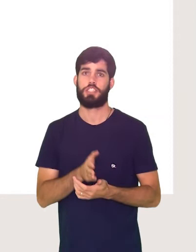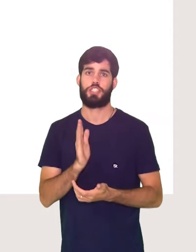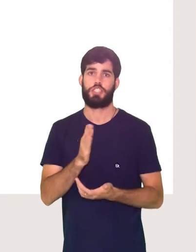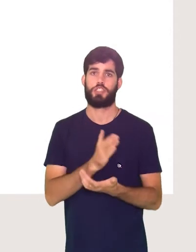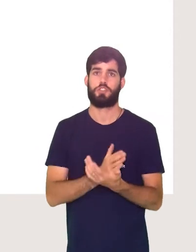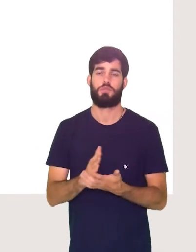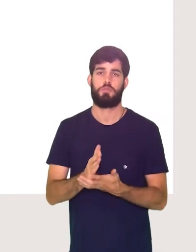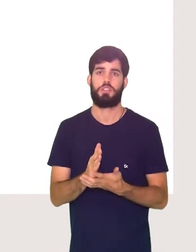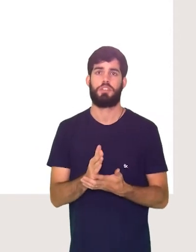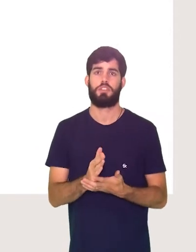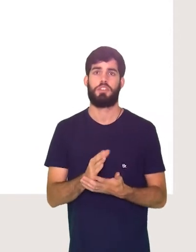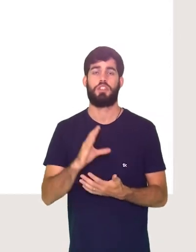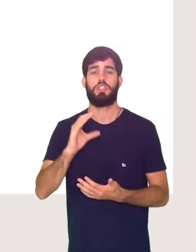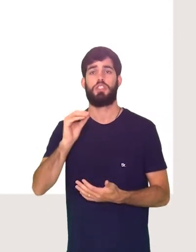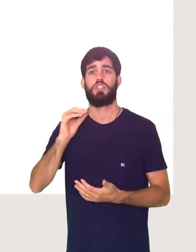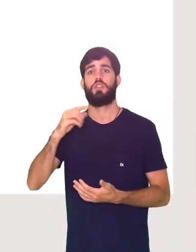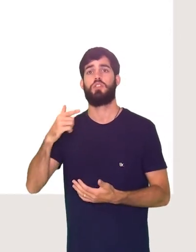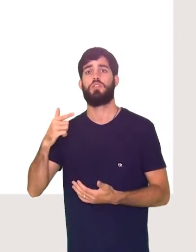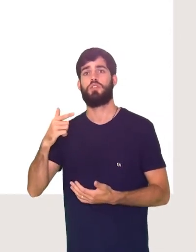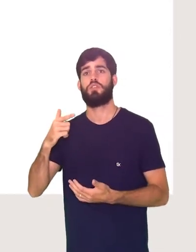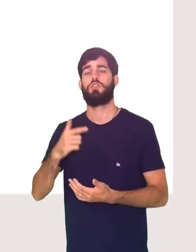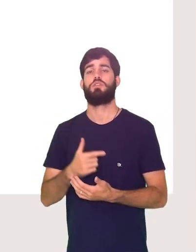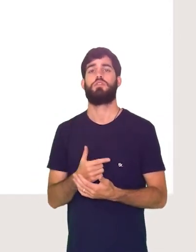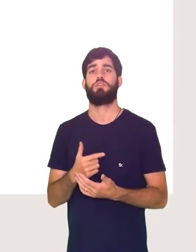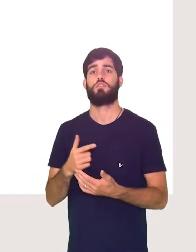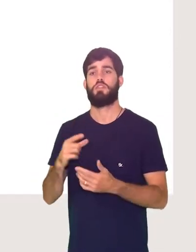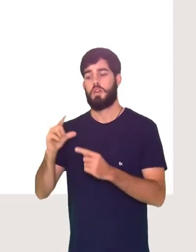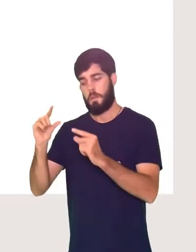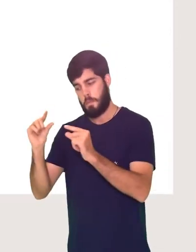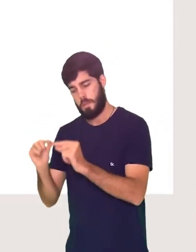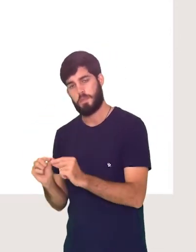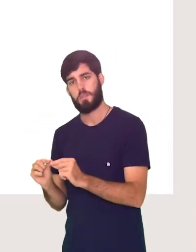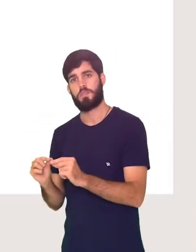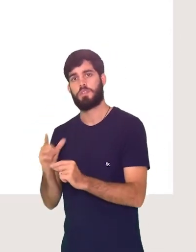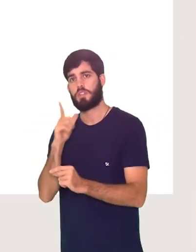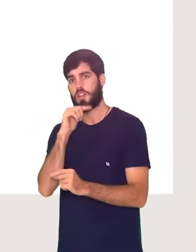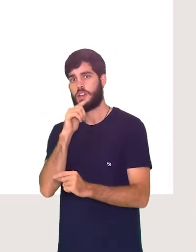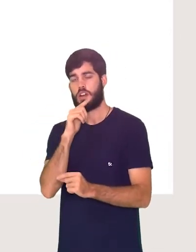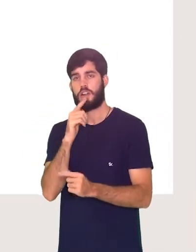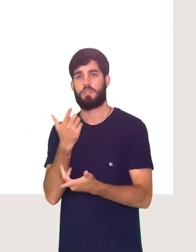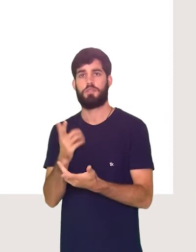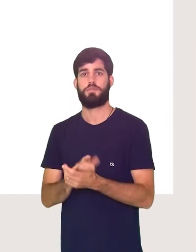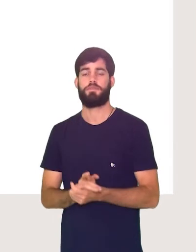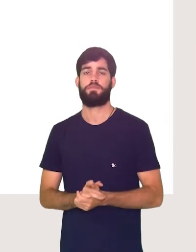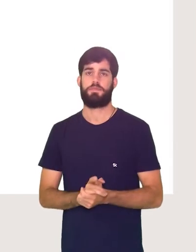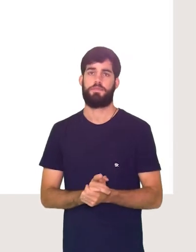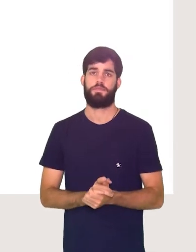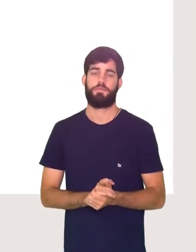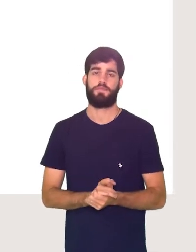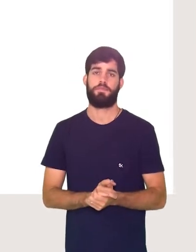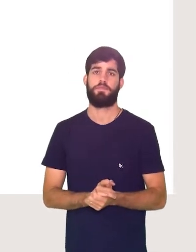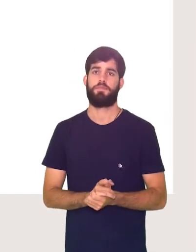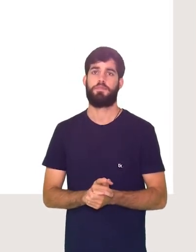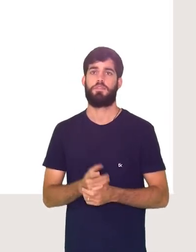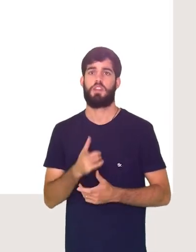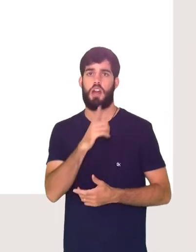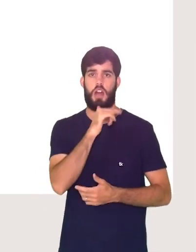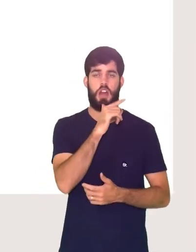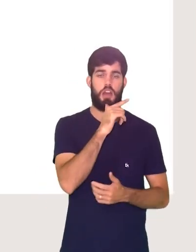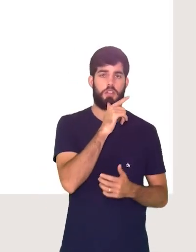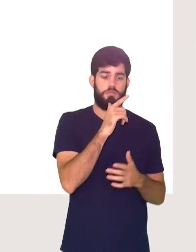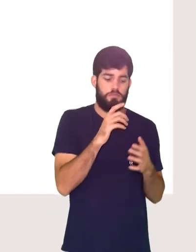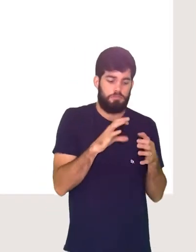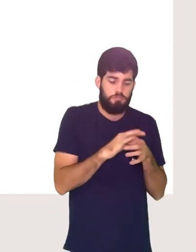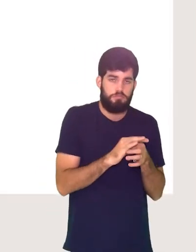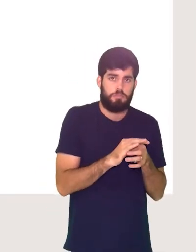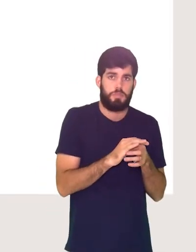coisa errada. O CO2 tem um ponto de fusão menor do que o da água. A água é polar e as moléculas estão próximas por